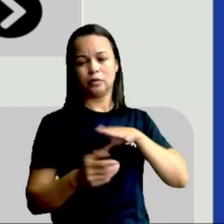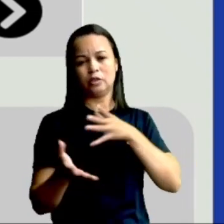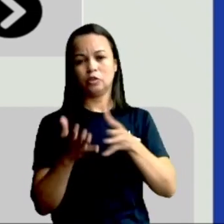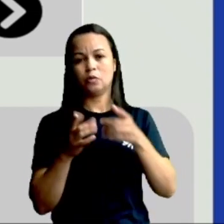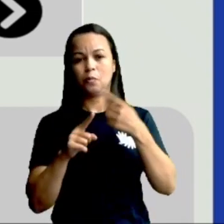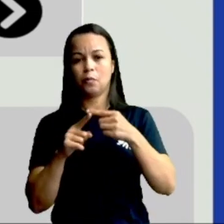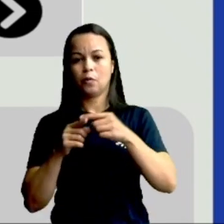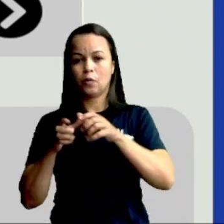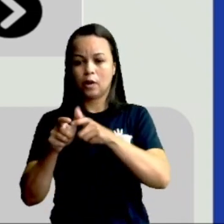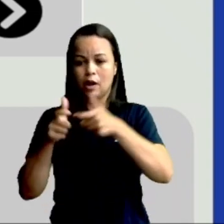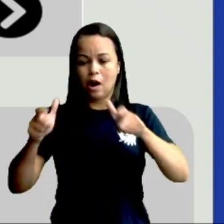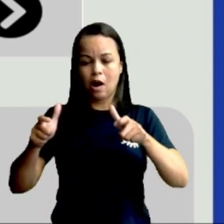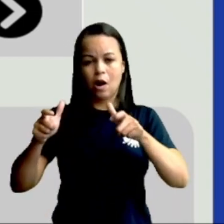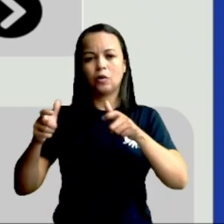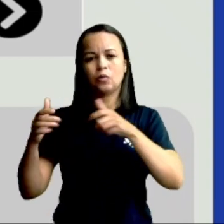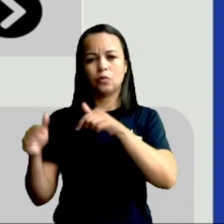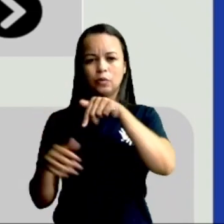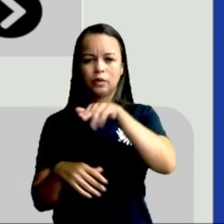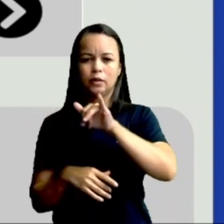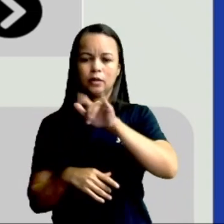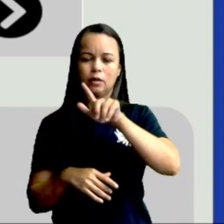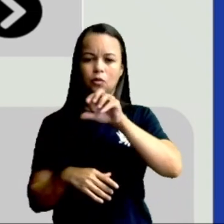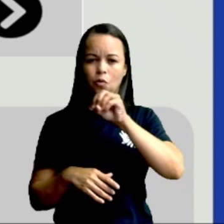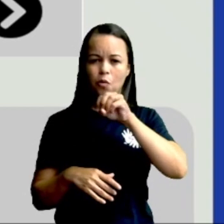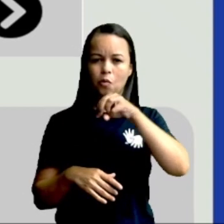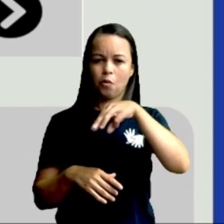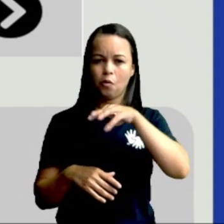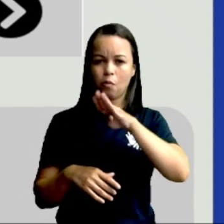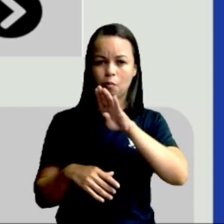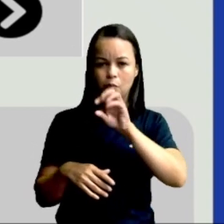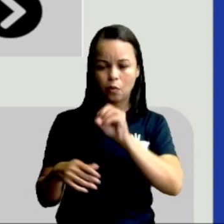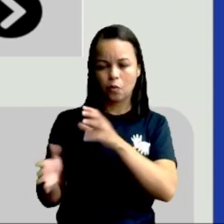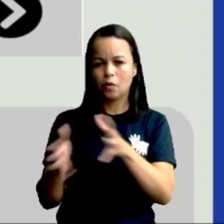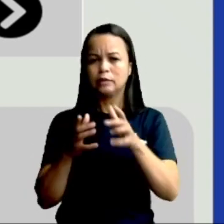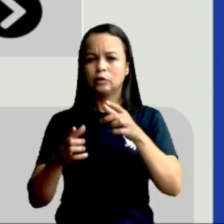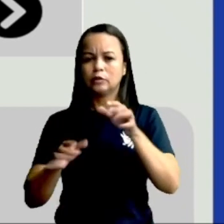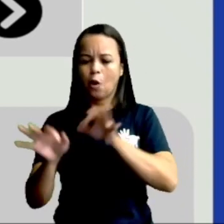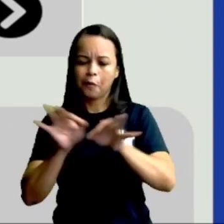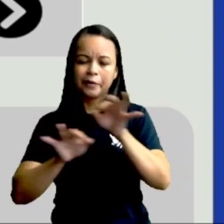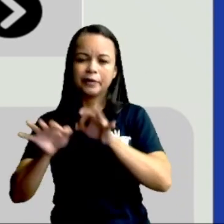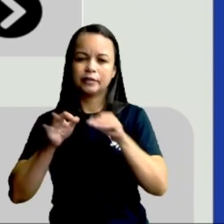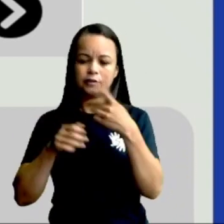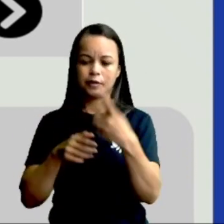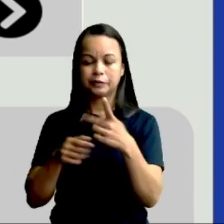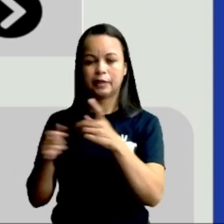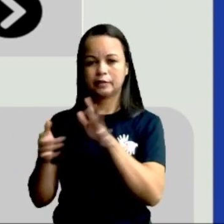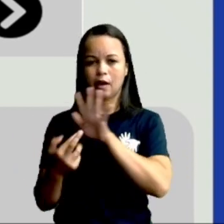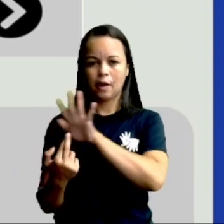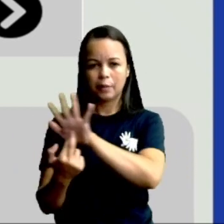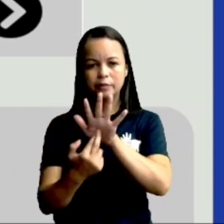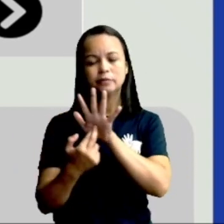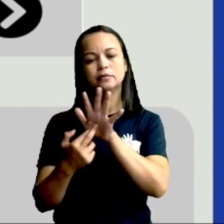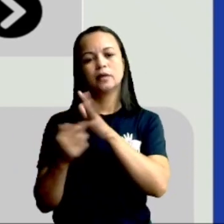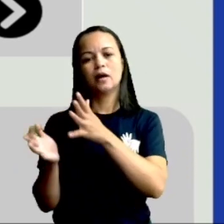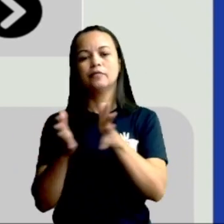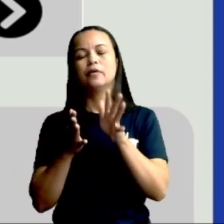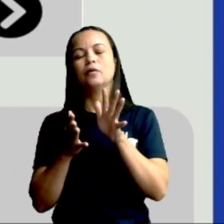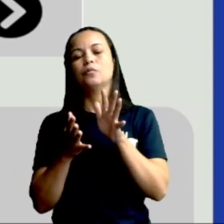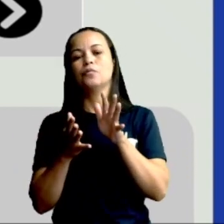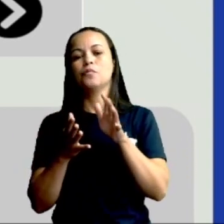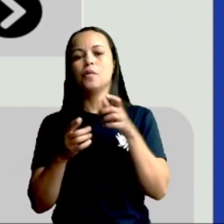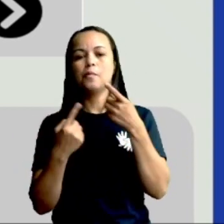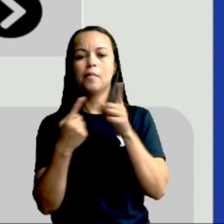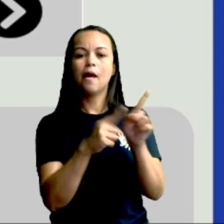maior quilombo, por todo o sistema, toda a organização, né, desse quilombo apresentava uma ameaça, né,